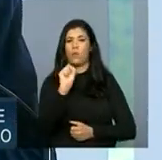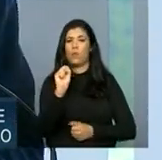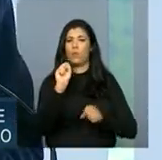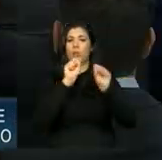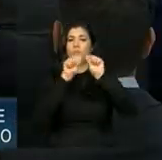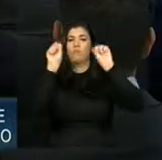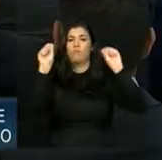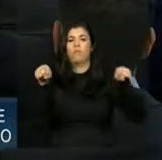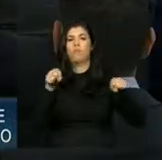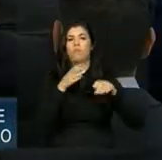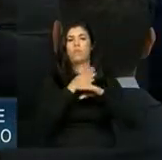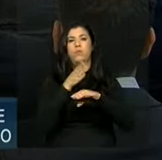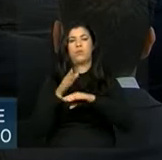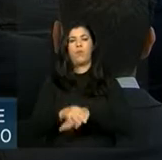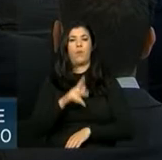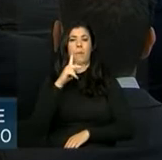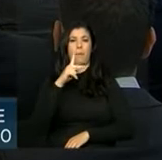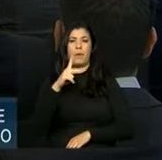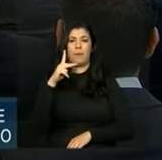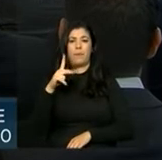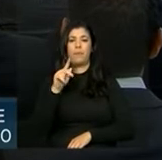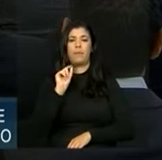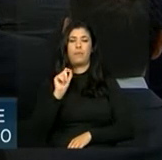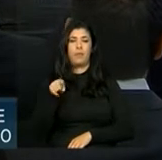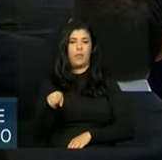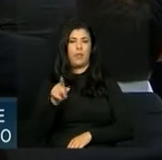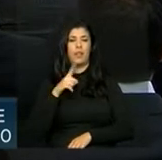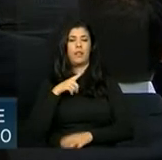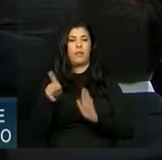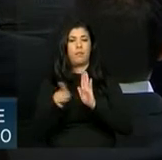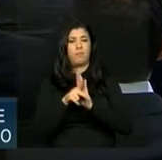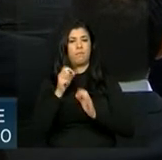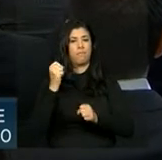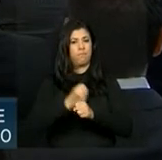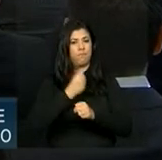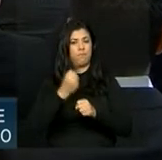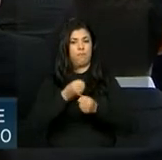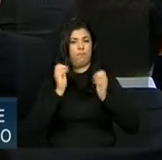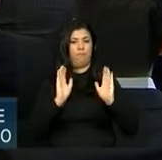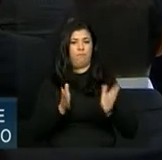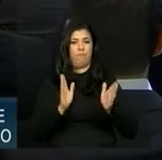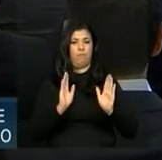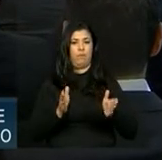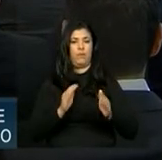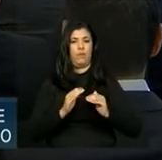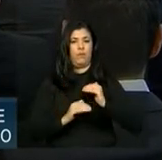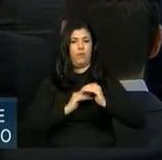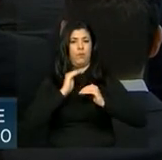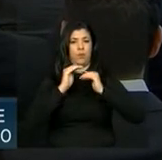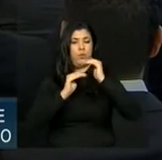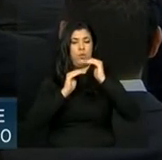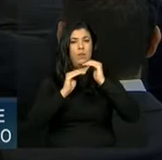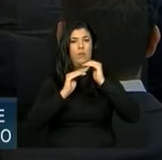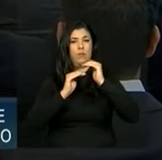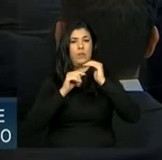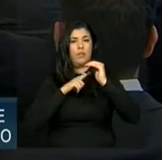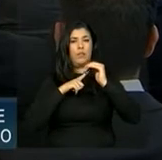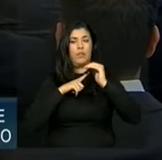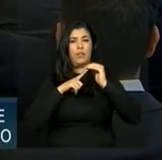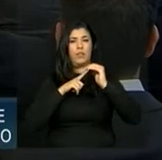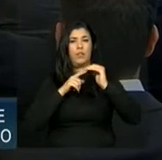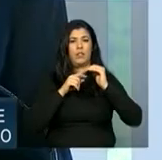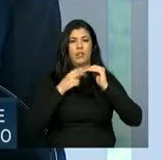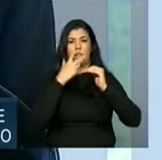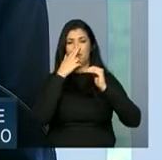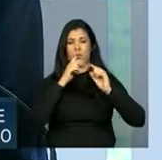abastecimento de água é um app Ela tá toda em obra e subiu um uma torre